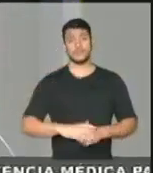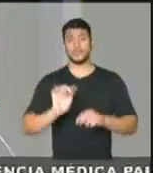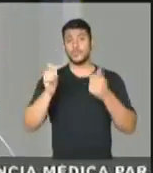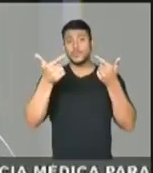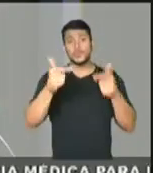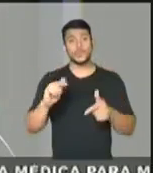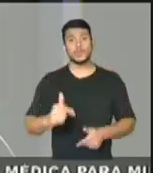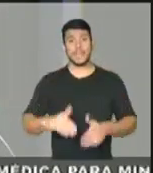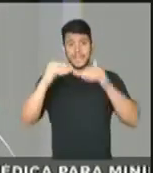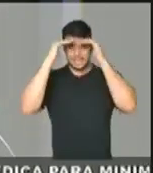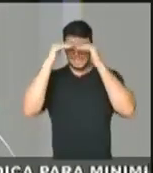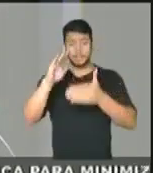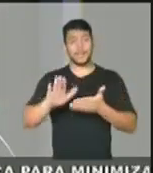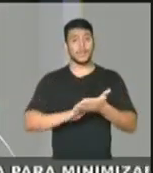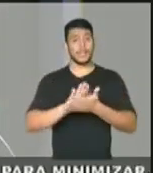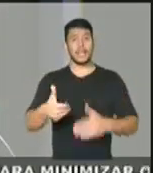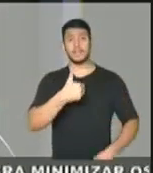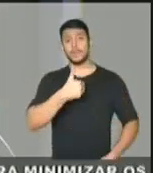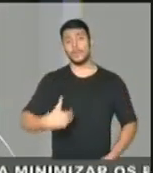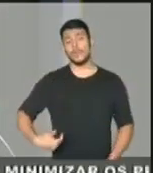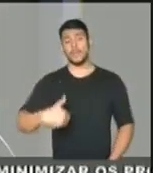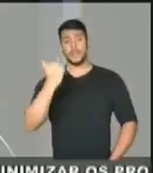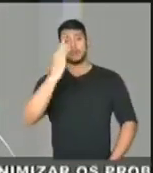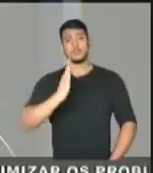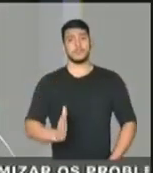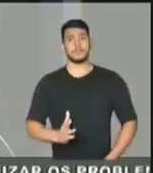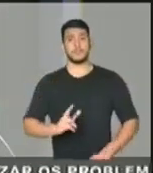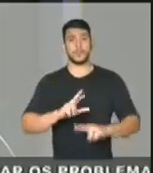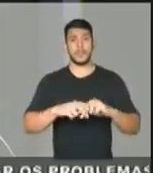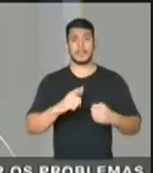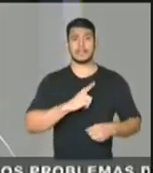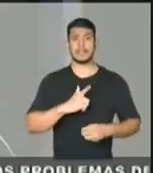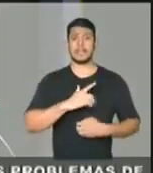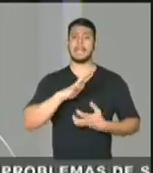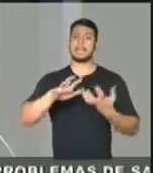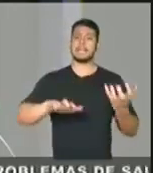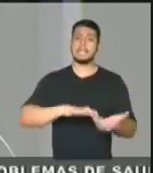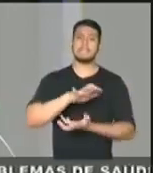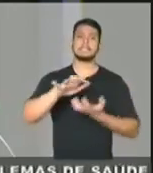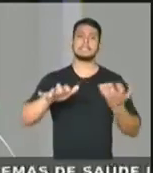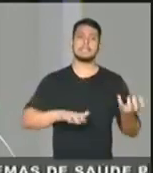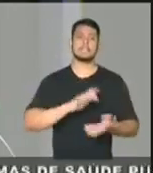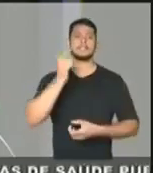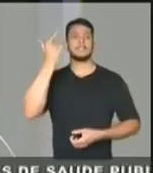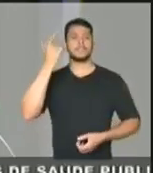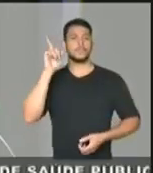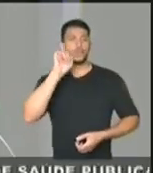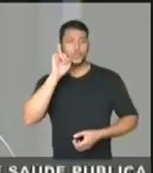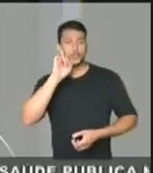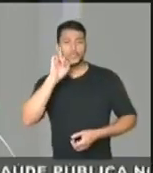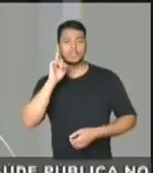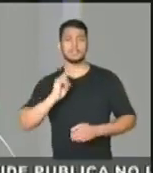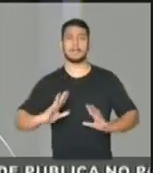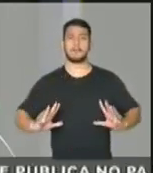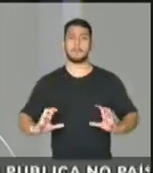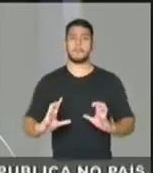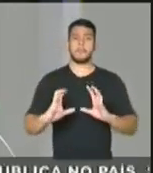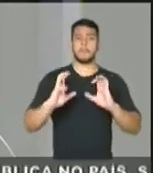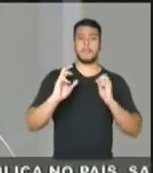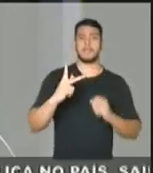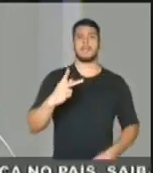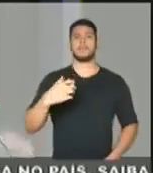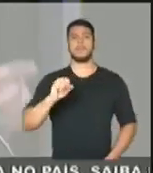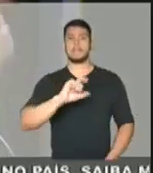cria crises a cada dia, que briga com o seu próprio partido, que ataca as instituições, o Congresso, que ameaça